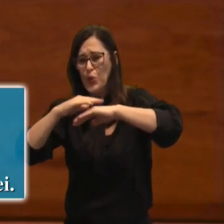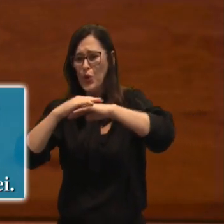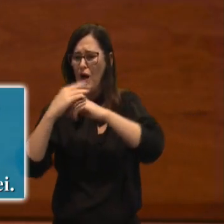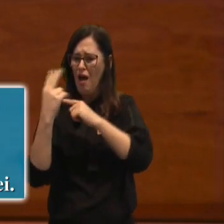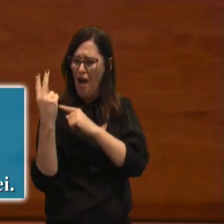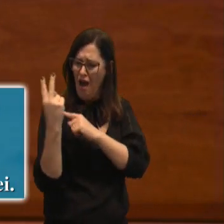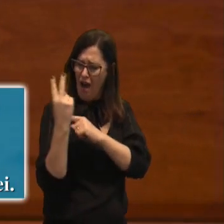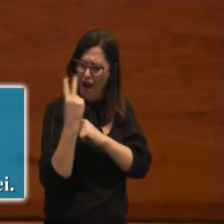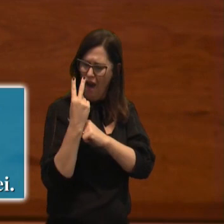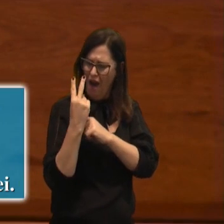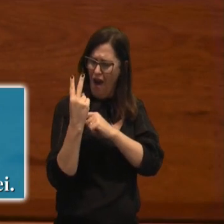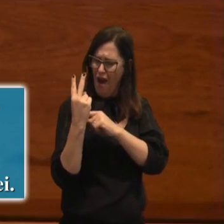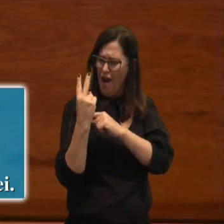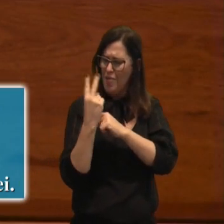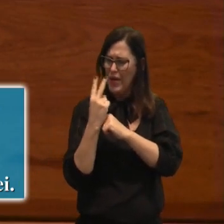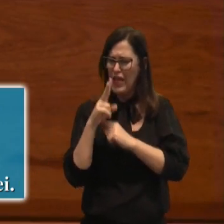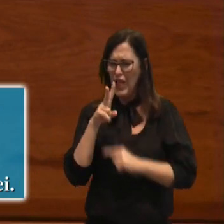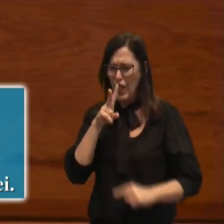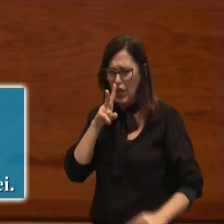Consolo,